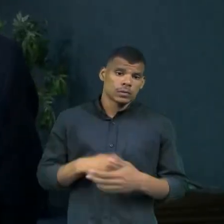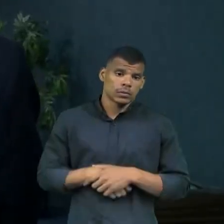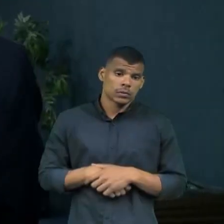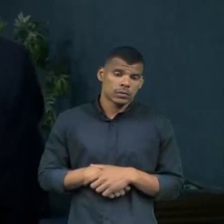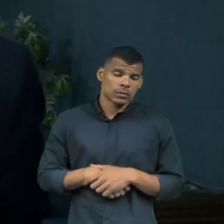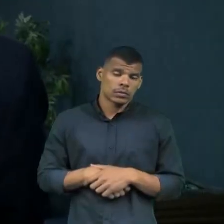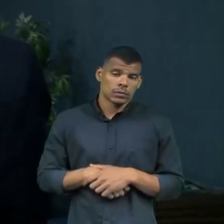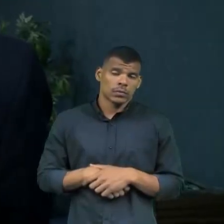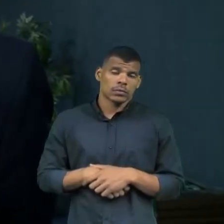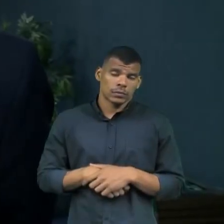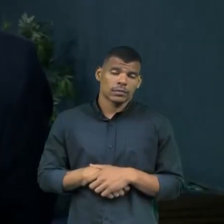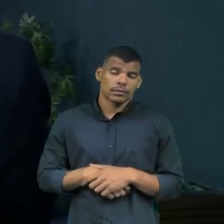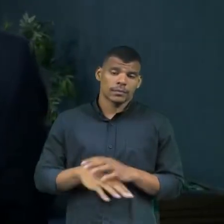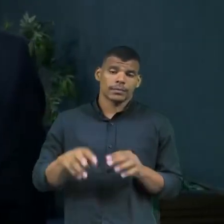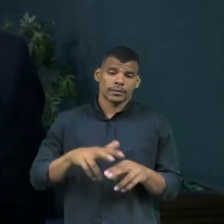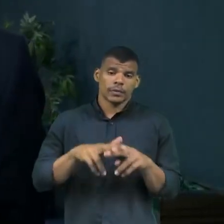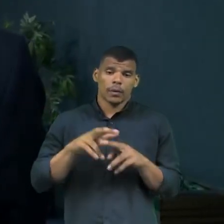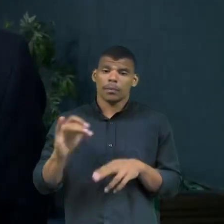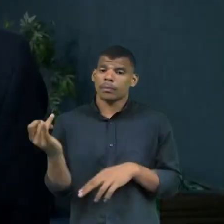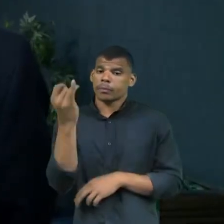Por isso é muito importante permitir